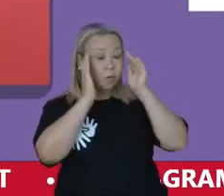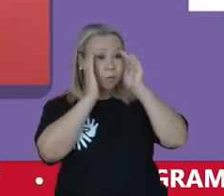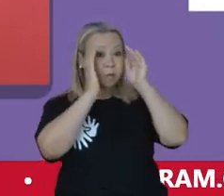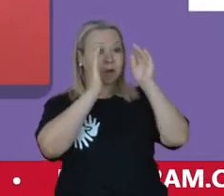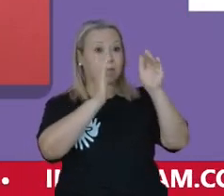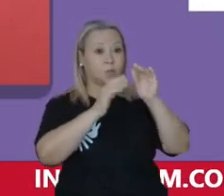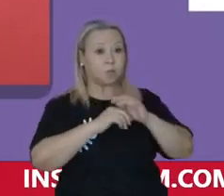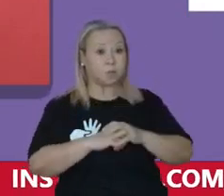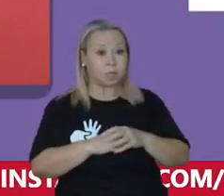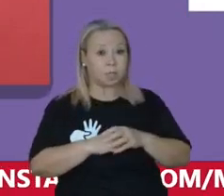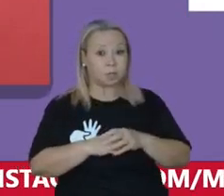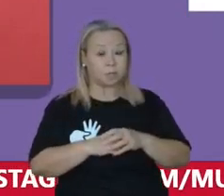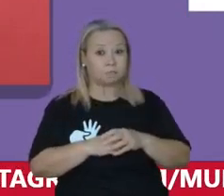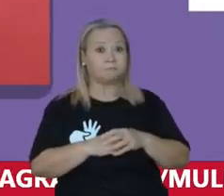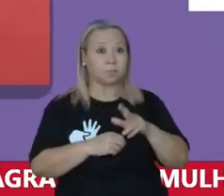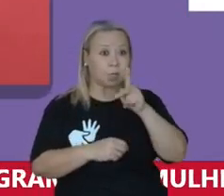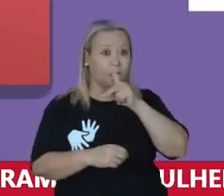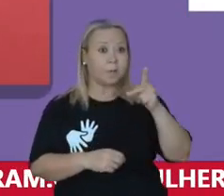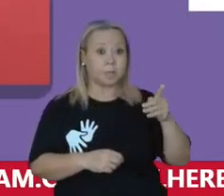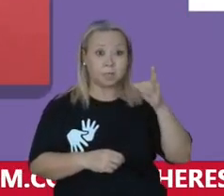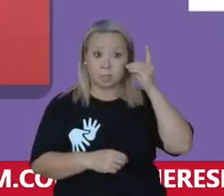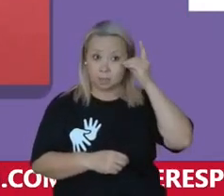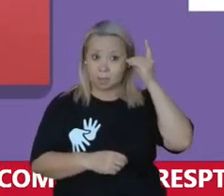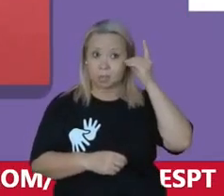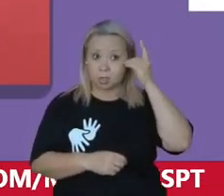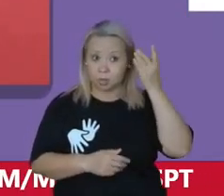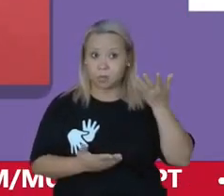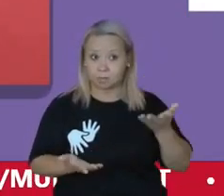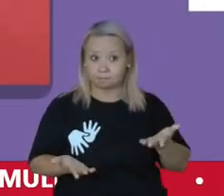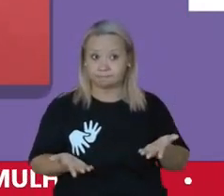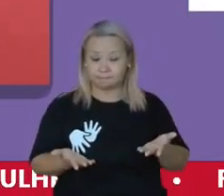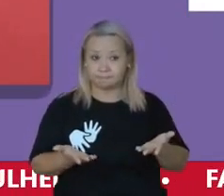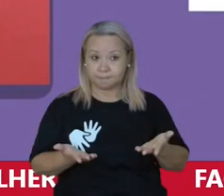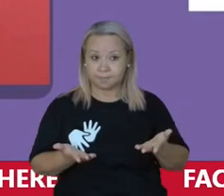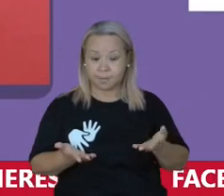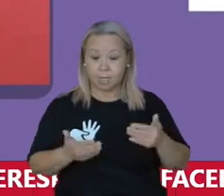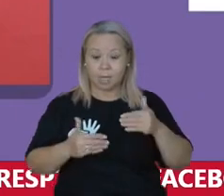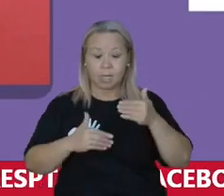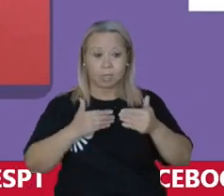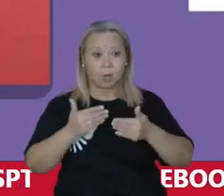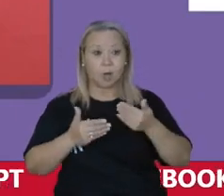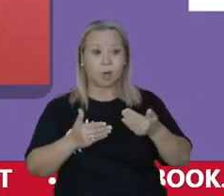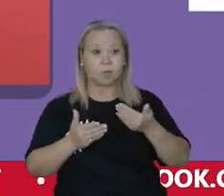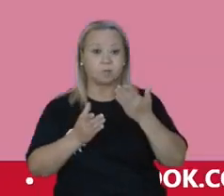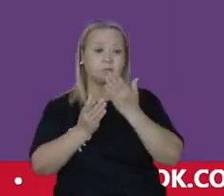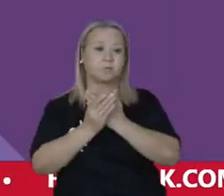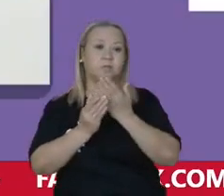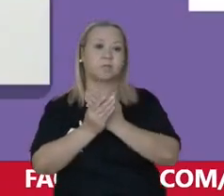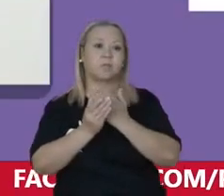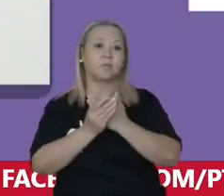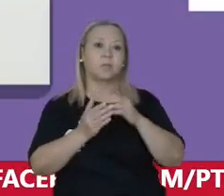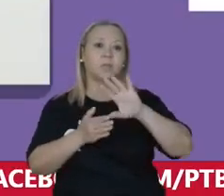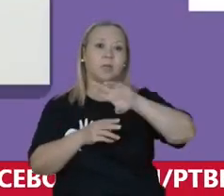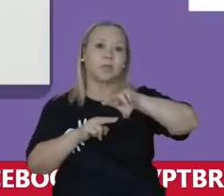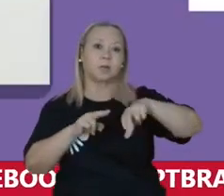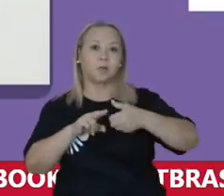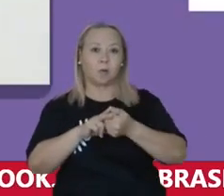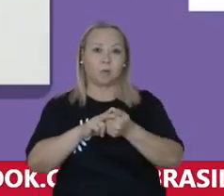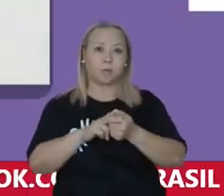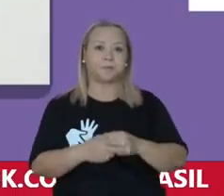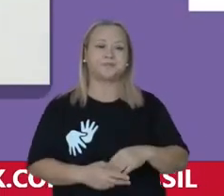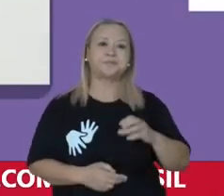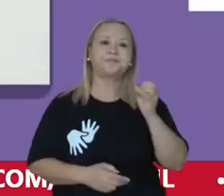a maior chefe de Estado, que era a presidenta da República, no processo do golpe. Olá, eu sou a